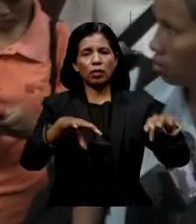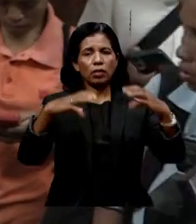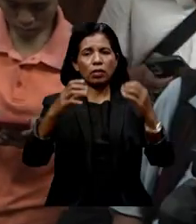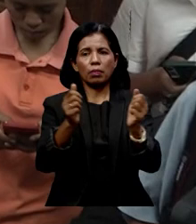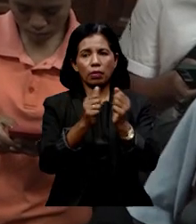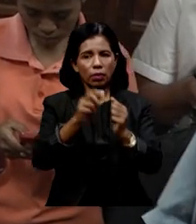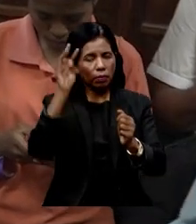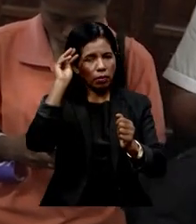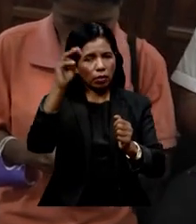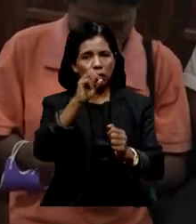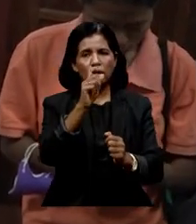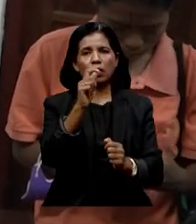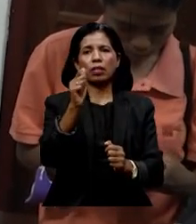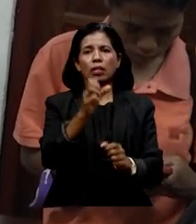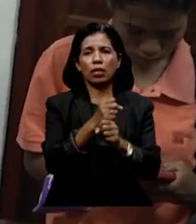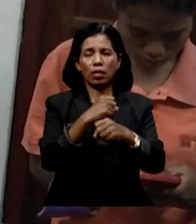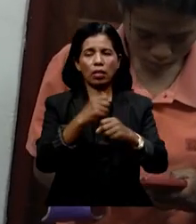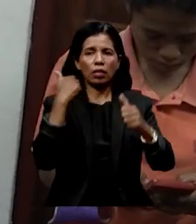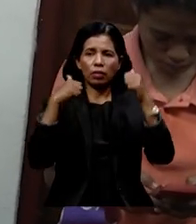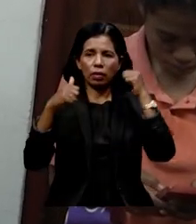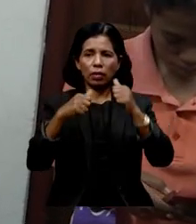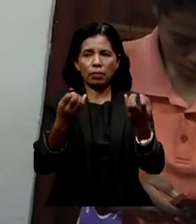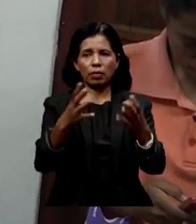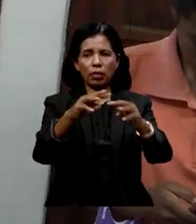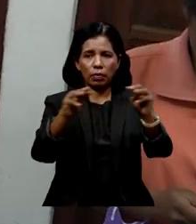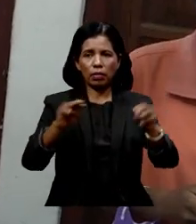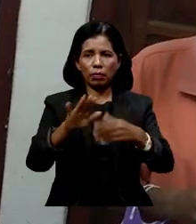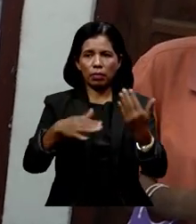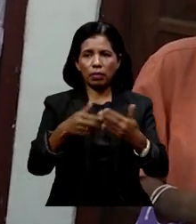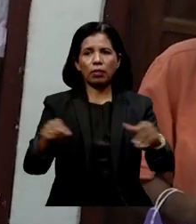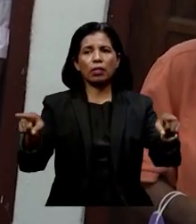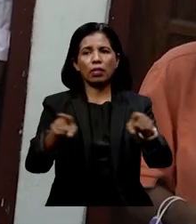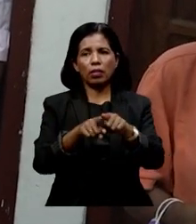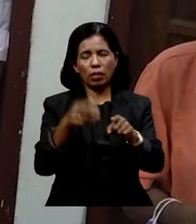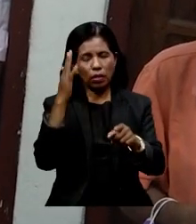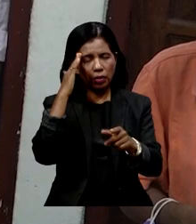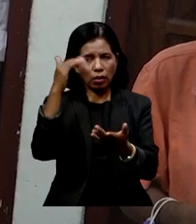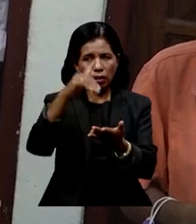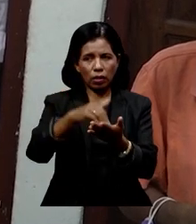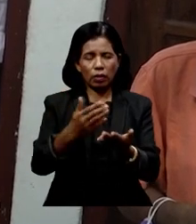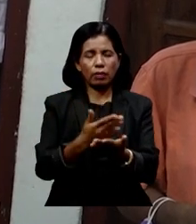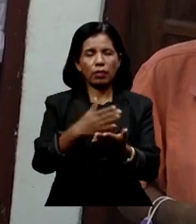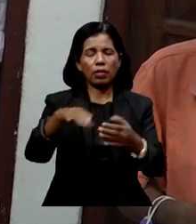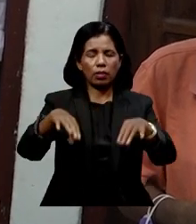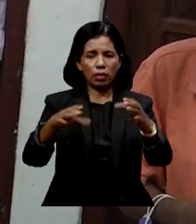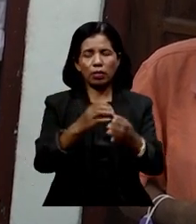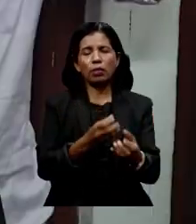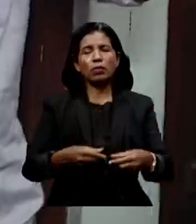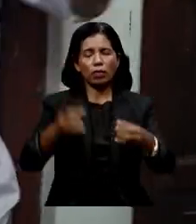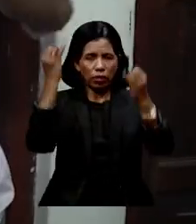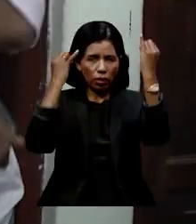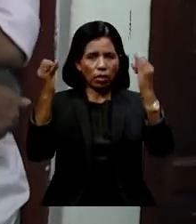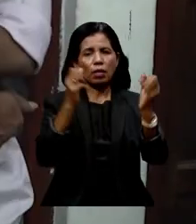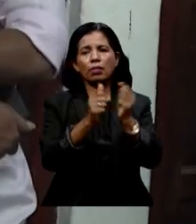hamutu com o Ministério Estatal, se realiza atividade oi-oin e a município Sira, Anesan, halo reflexão, exposição, troca ideia bamalu, no